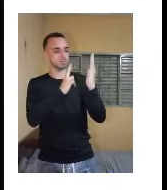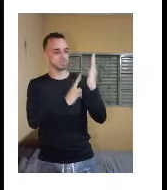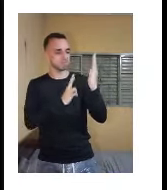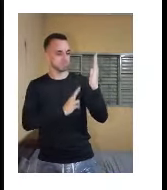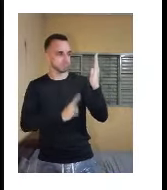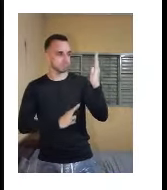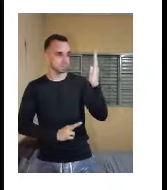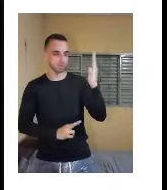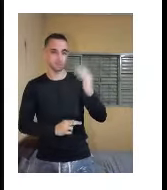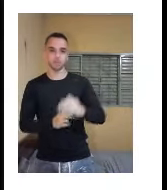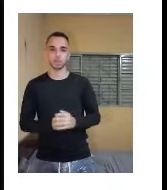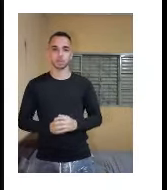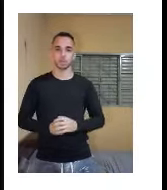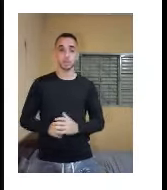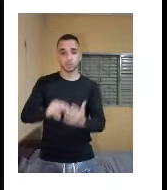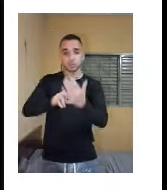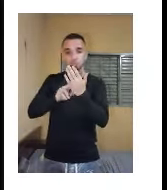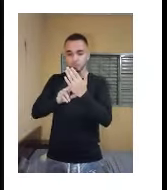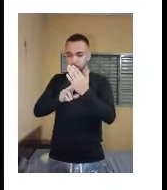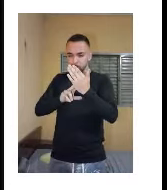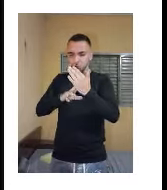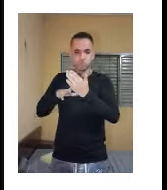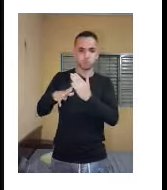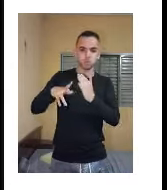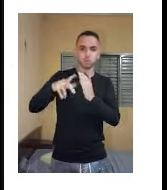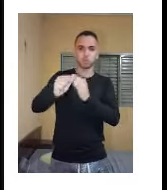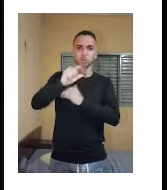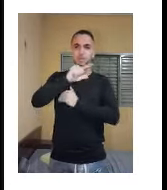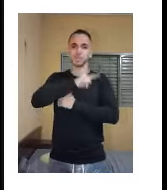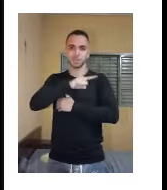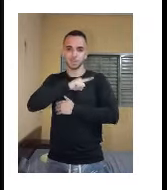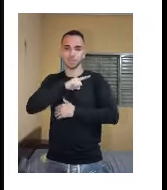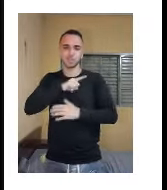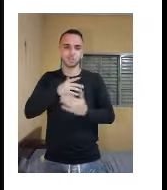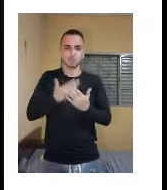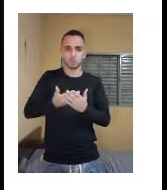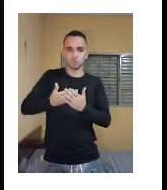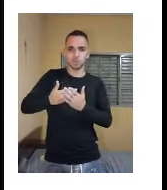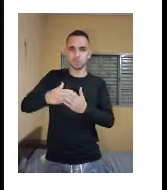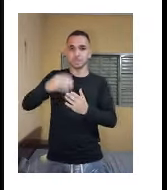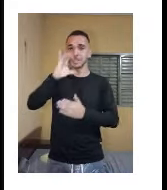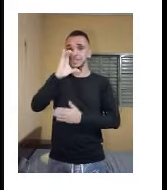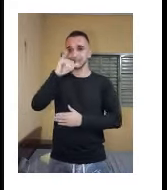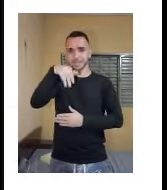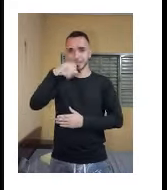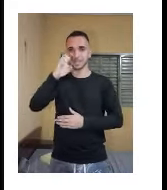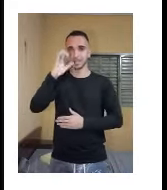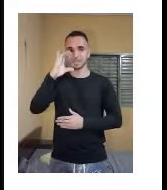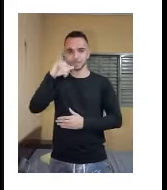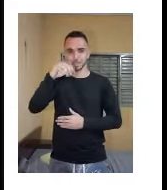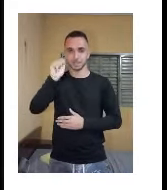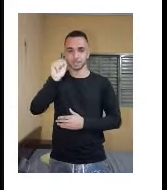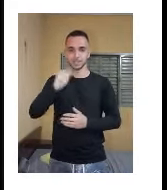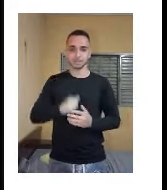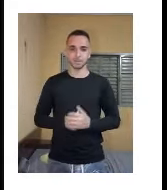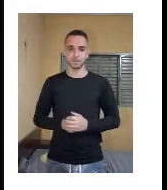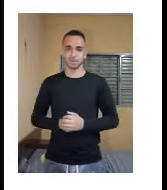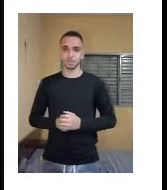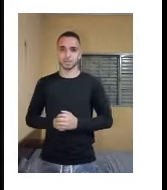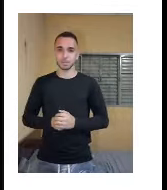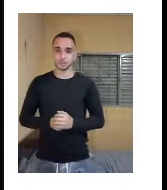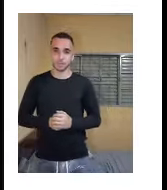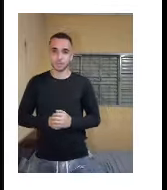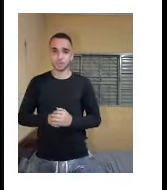de evidências científicas, de toda essa robustez científica, né, do qual o último relatório do